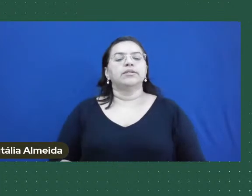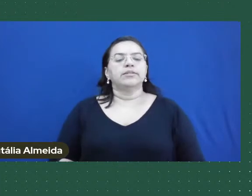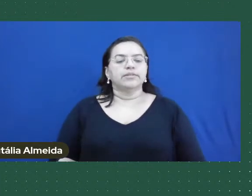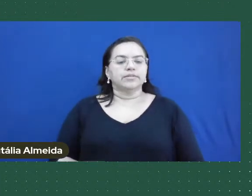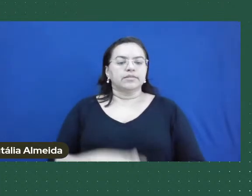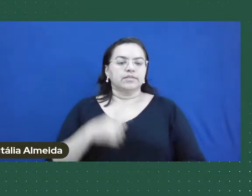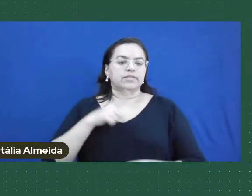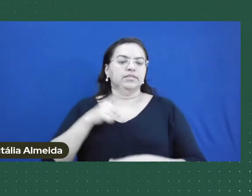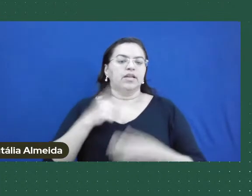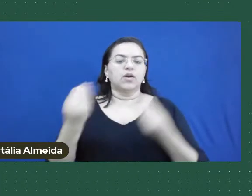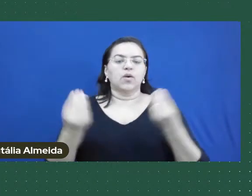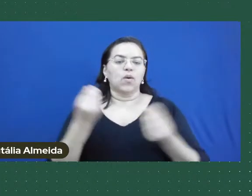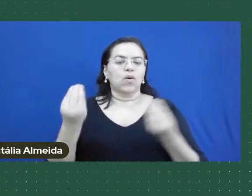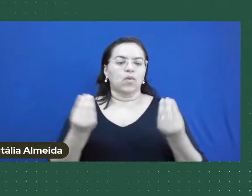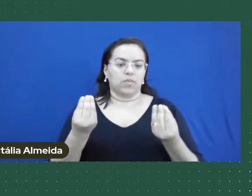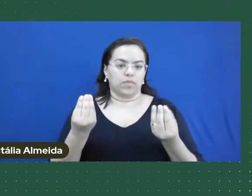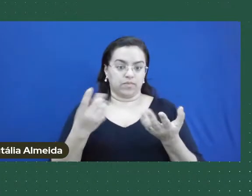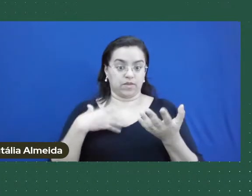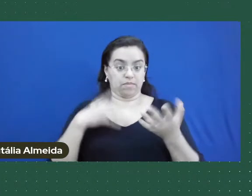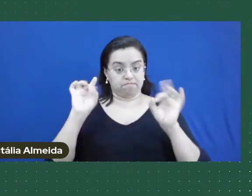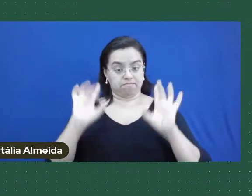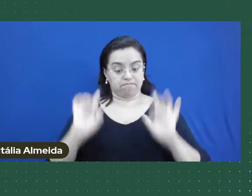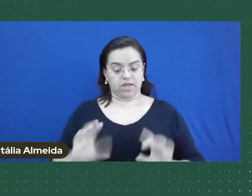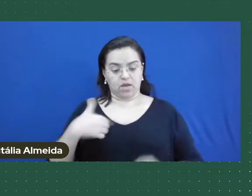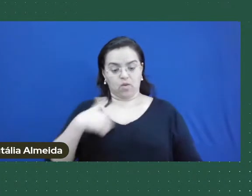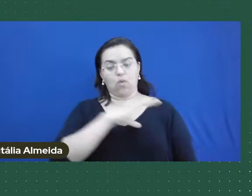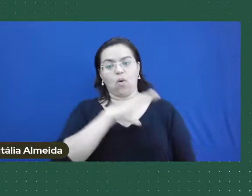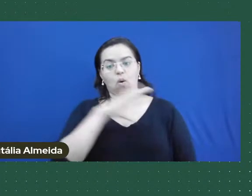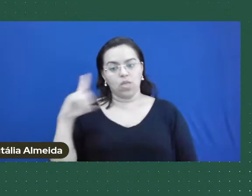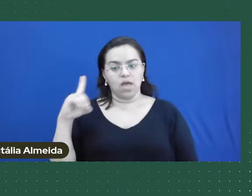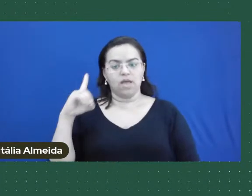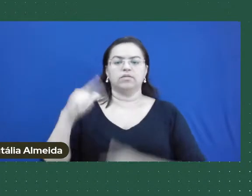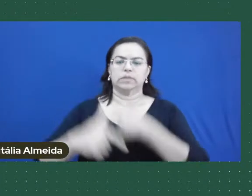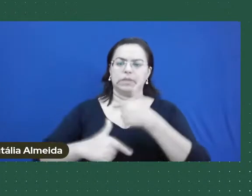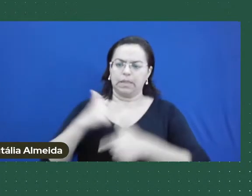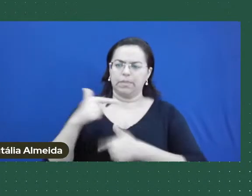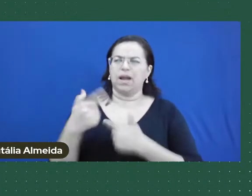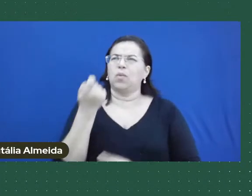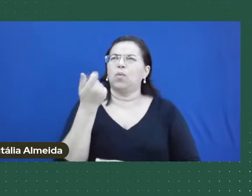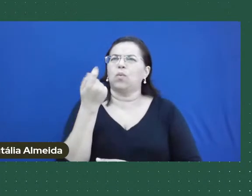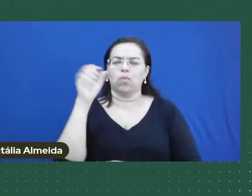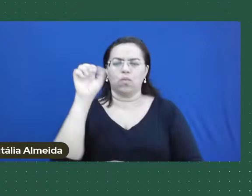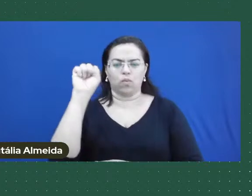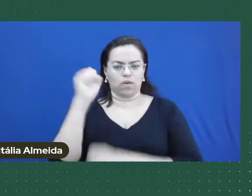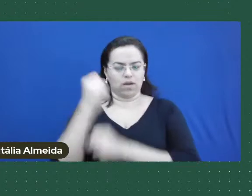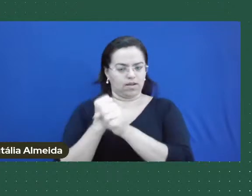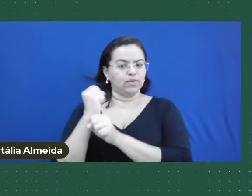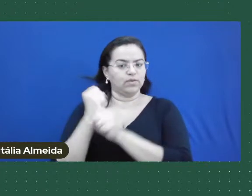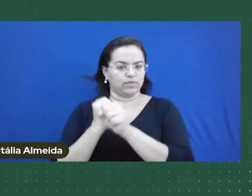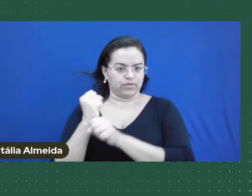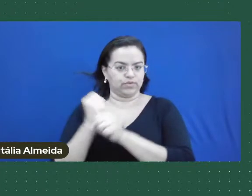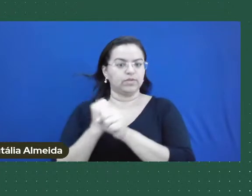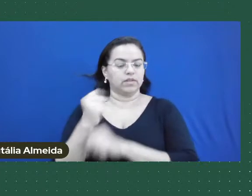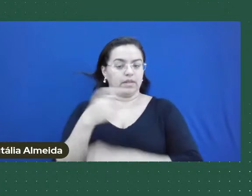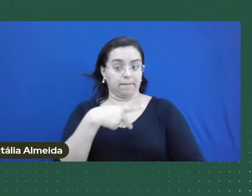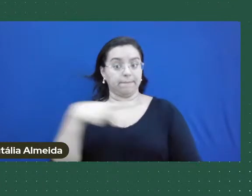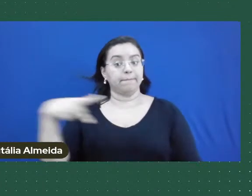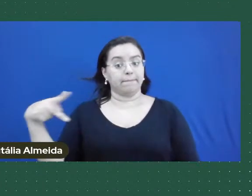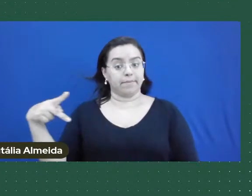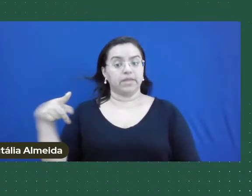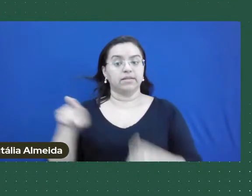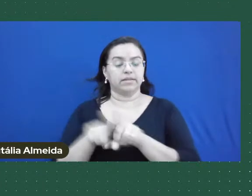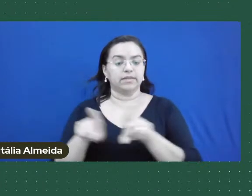sonoros. Eu tive o privilégio de ser coordenador da área por quase 8 anos, fui presidente da Câmara Técnica de Documentos